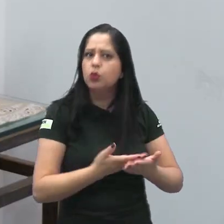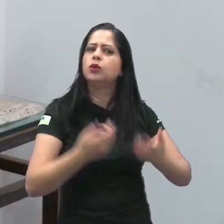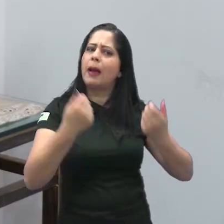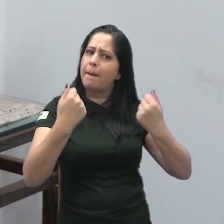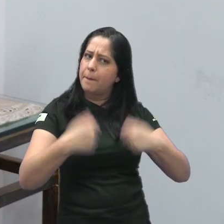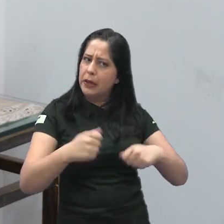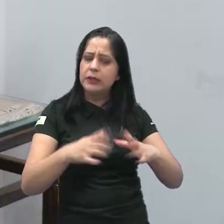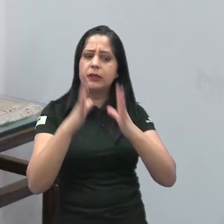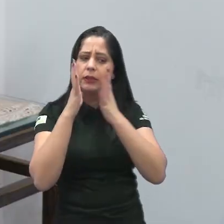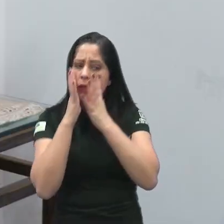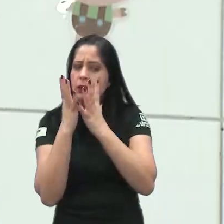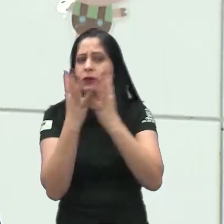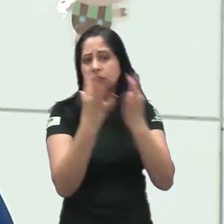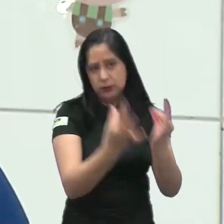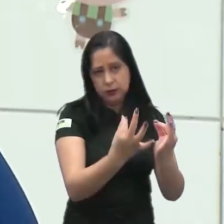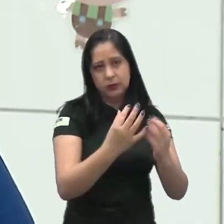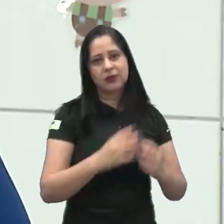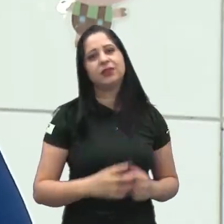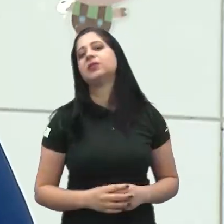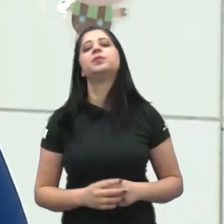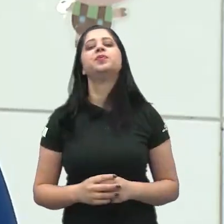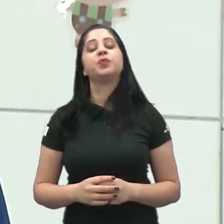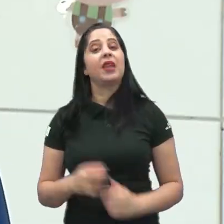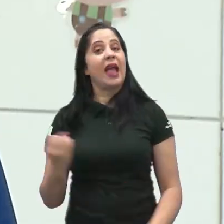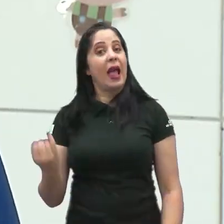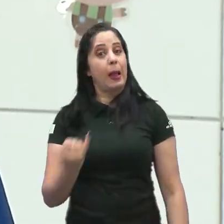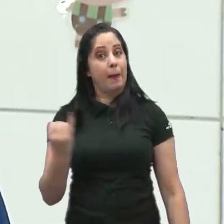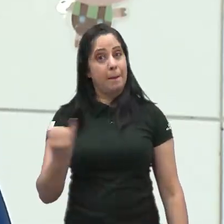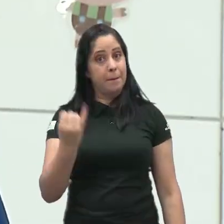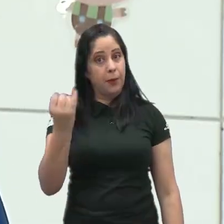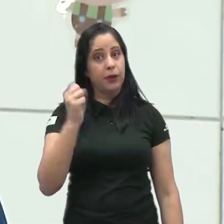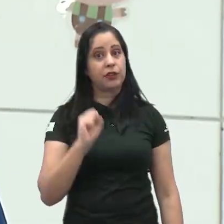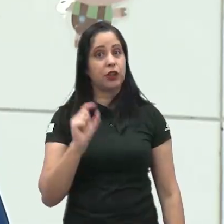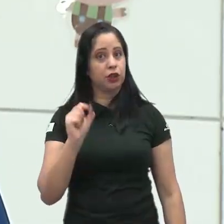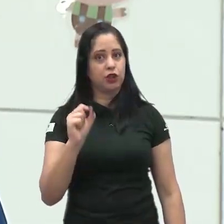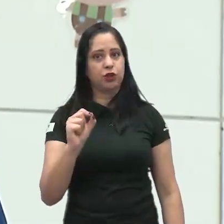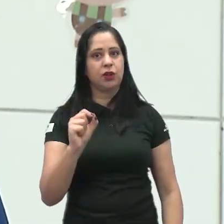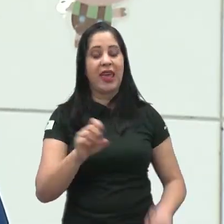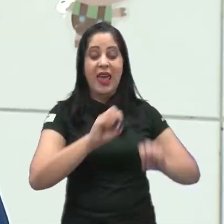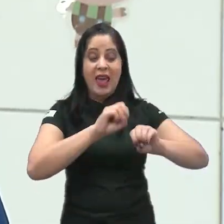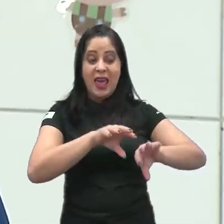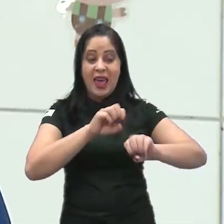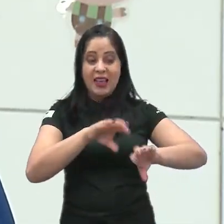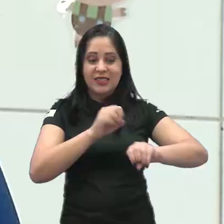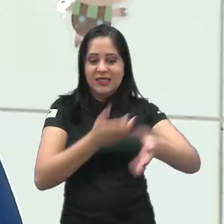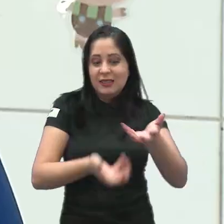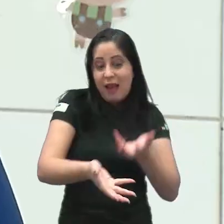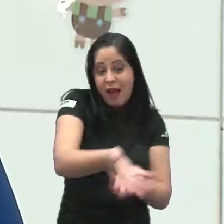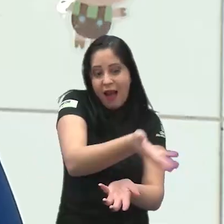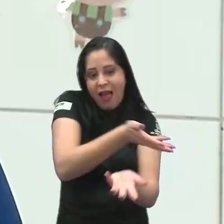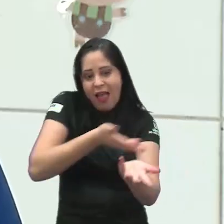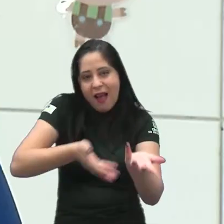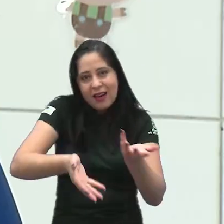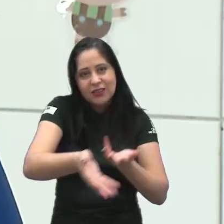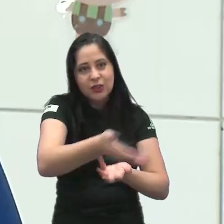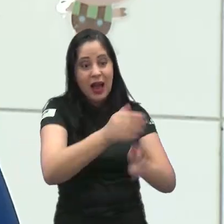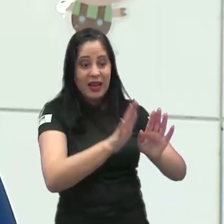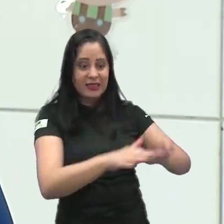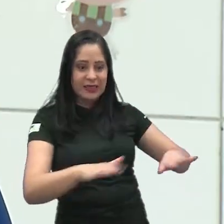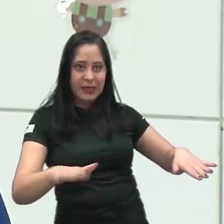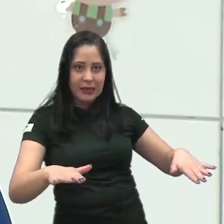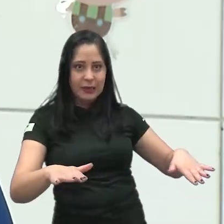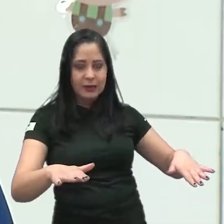esse olhar para o bem-estar. Acho importante, a gente trabalha muito a questão do relacionamento interpessoal, né? Eles